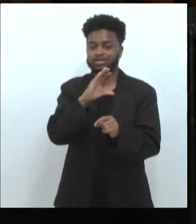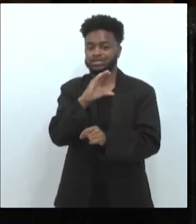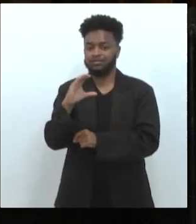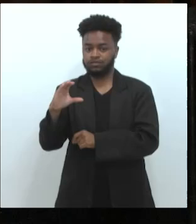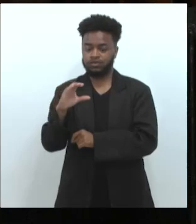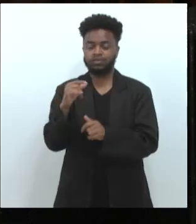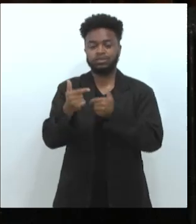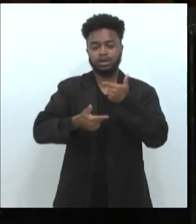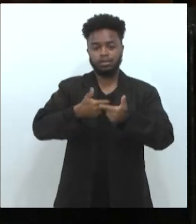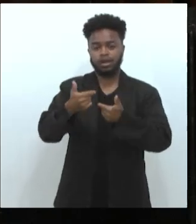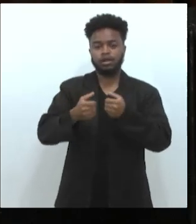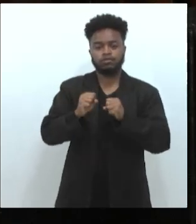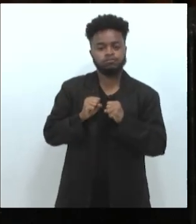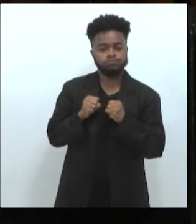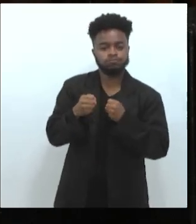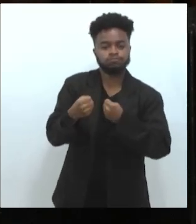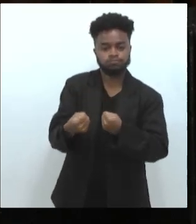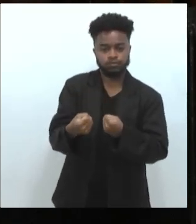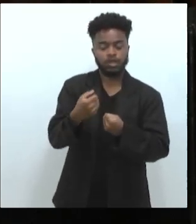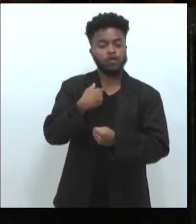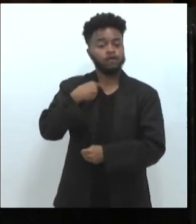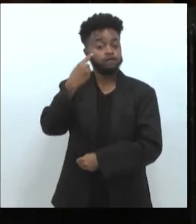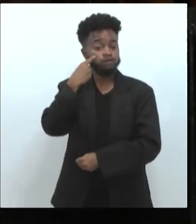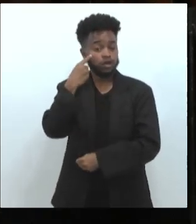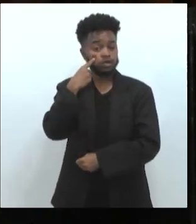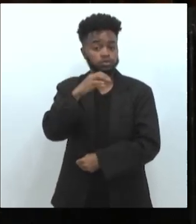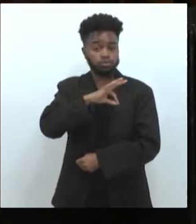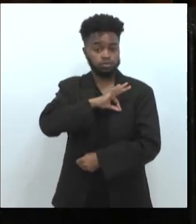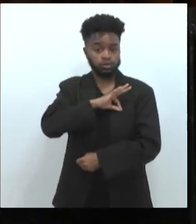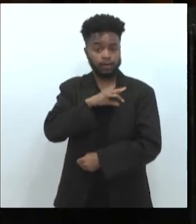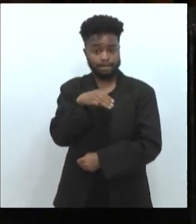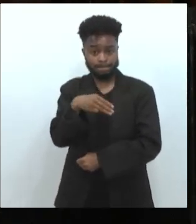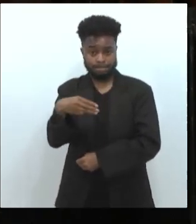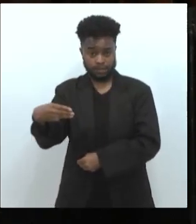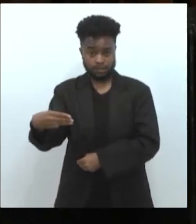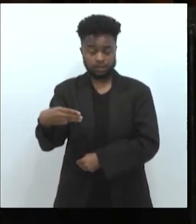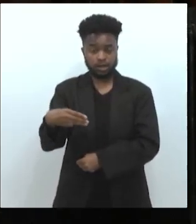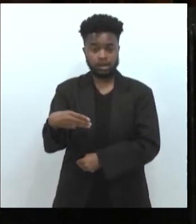trabalhando intensamente. Eu vejo a Polícia Militar